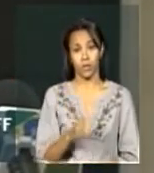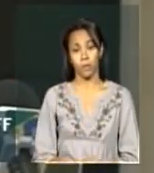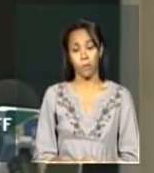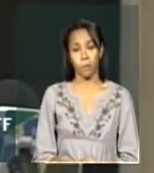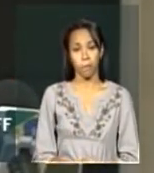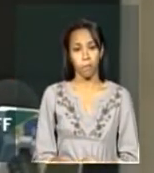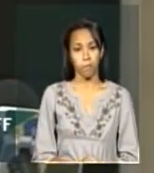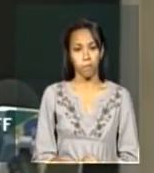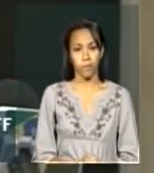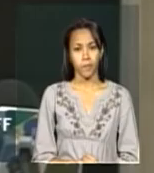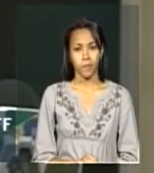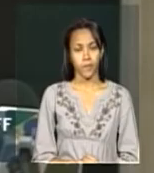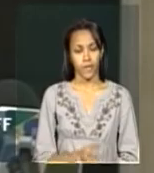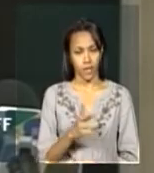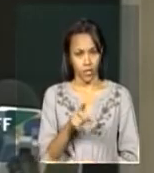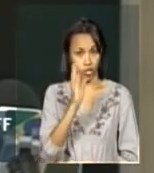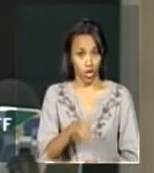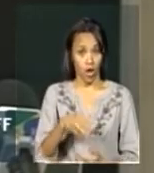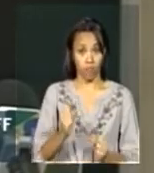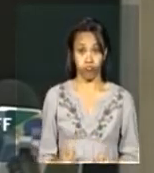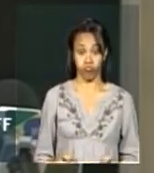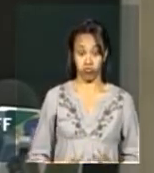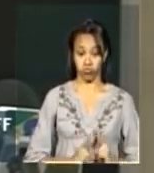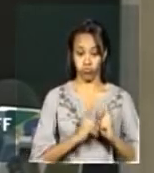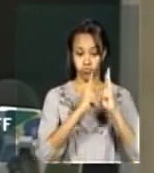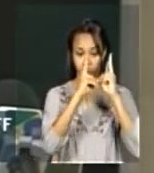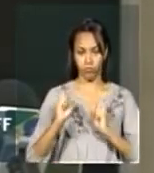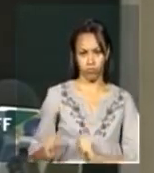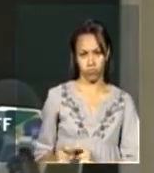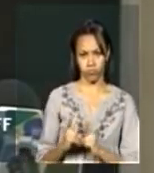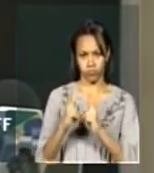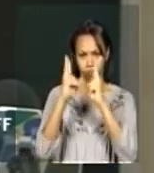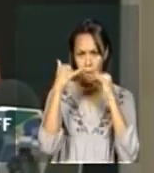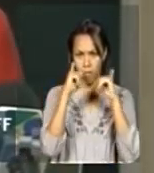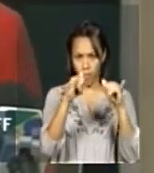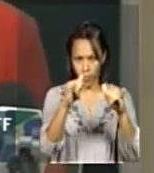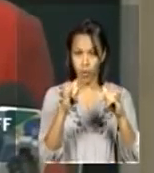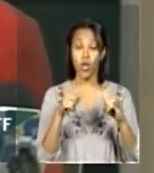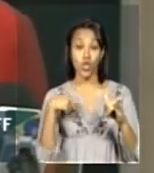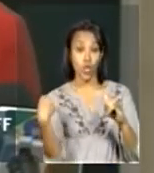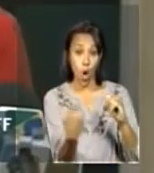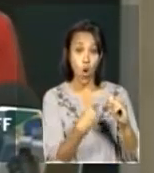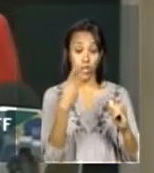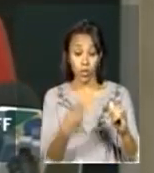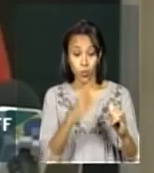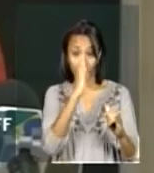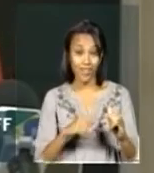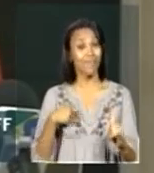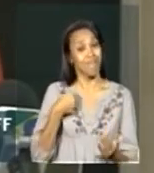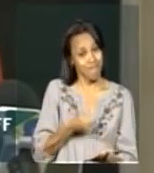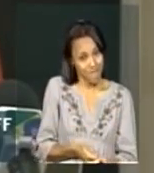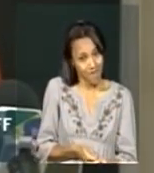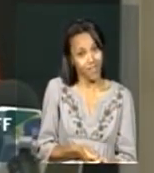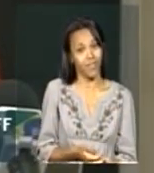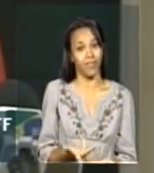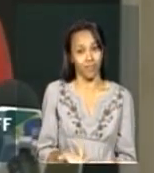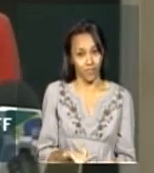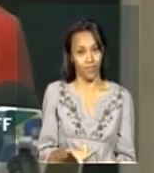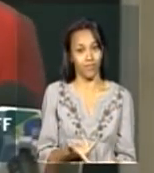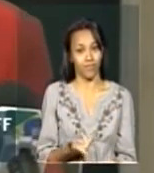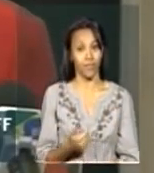parte das hidrelétricas do nosso país, nós todos brasileiros pagamos essas